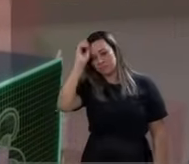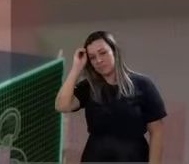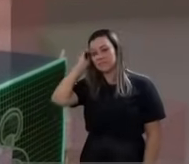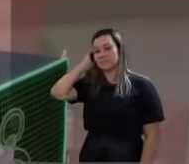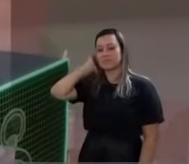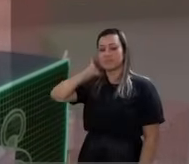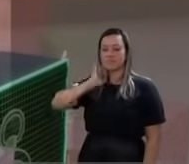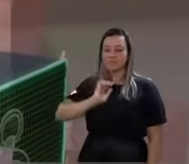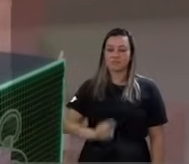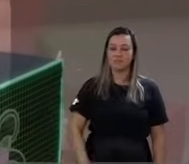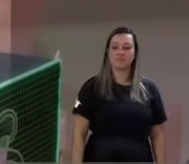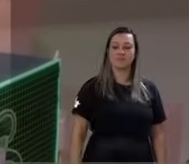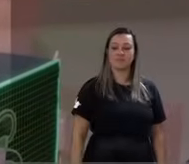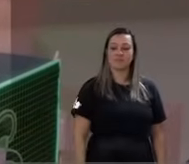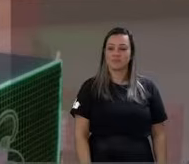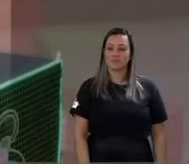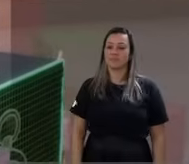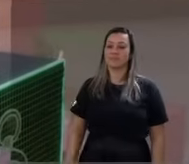Jesus.